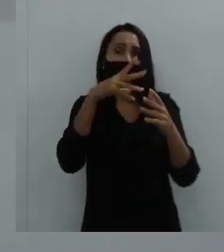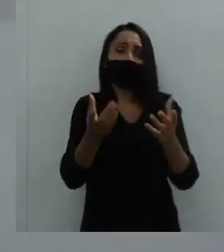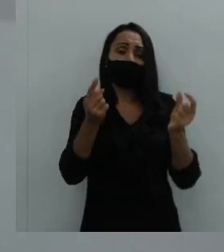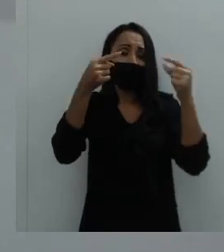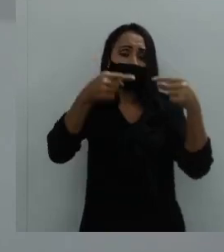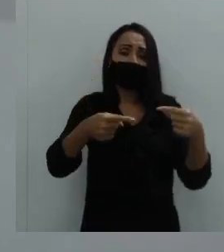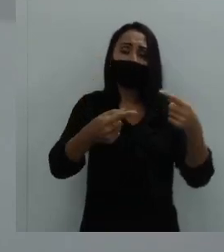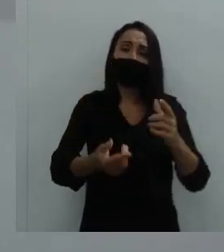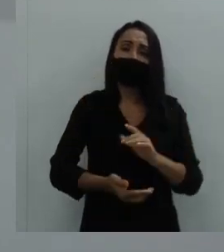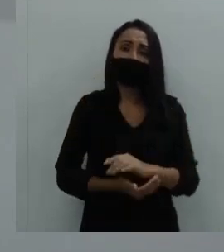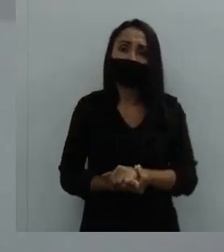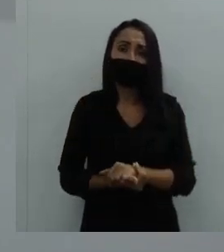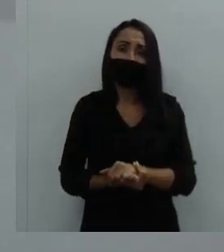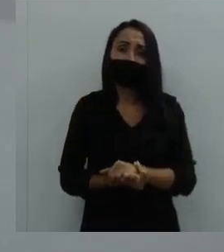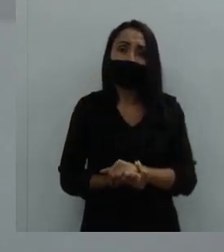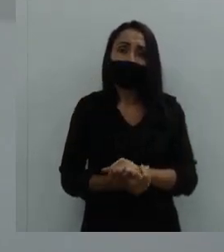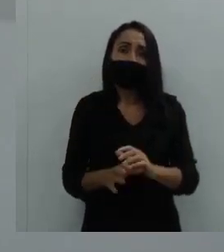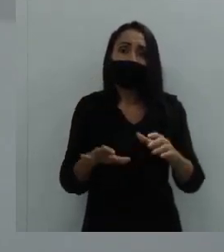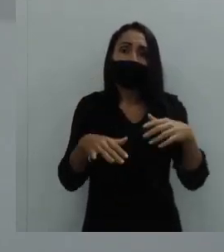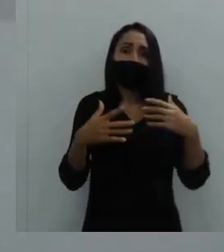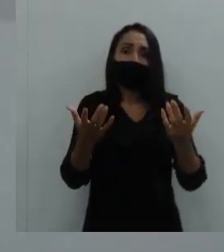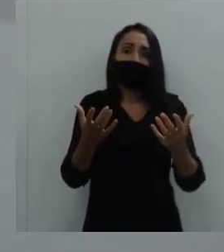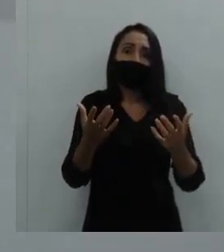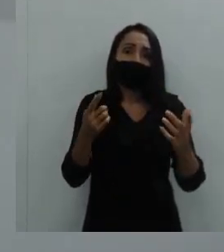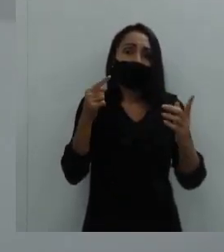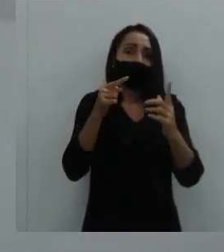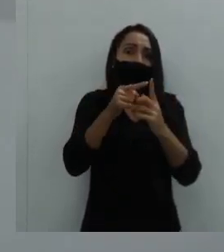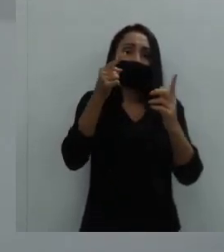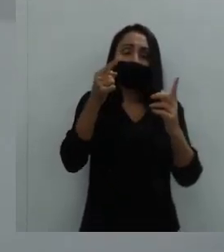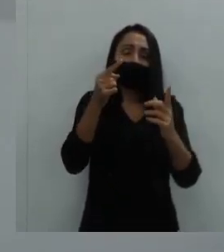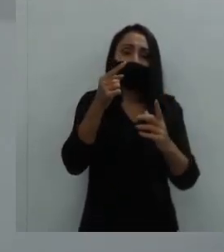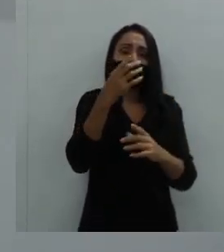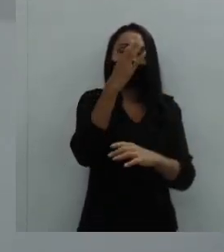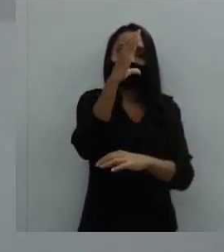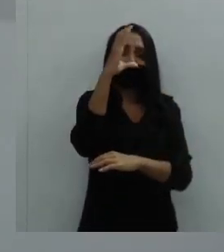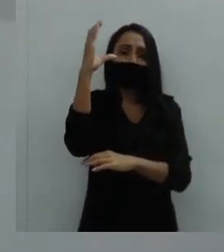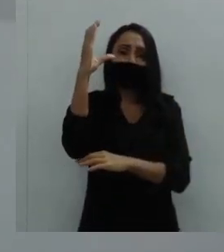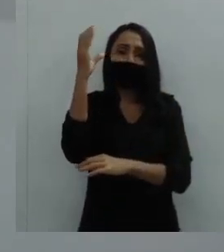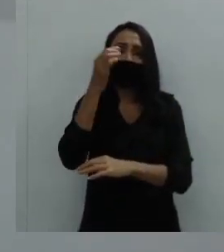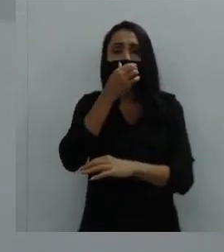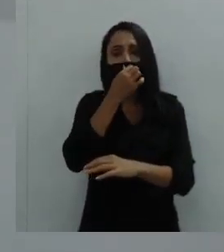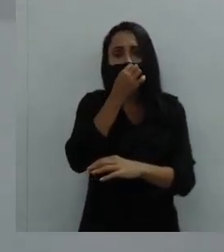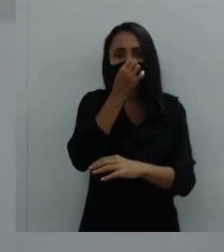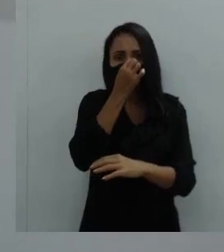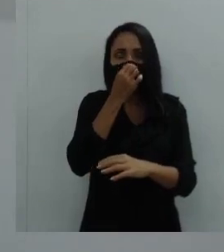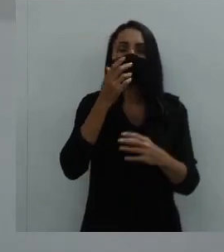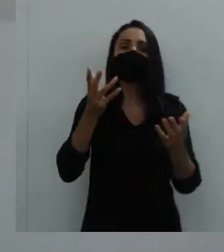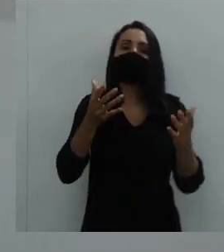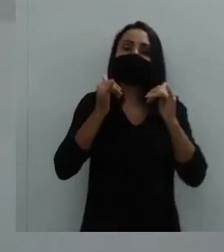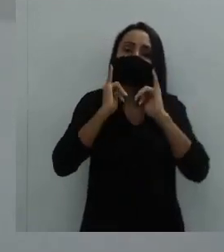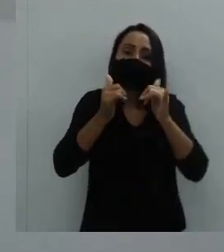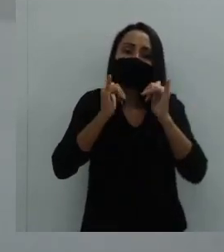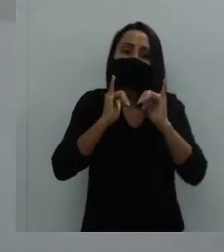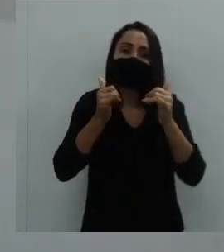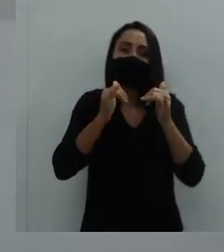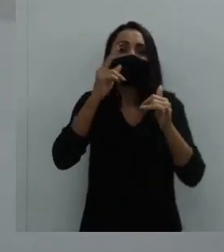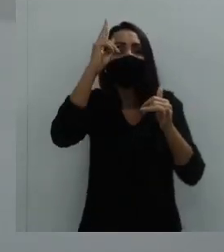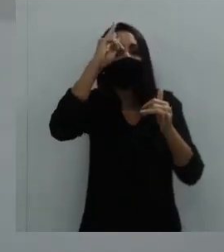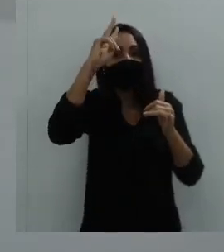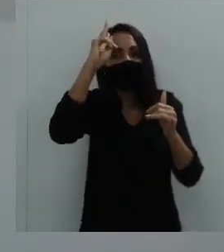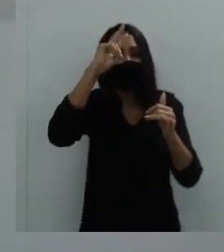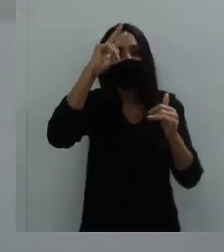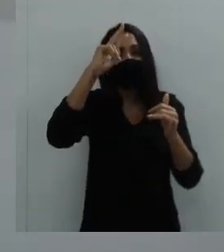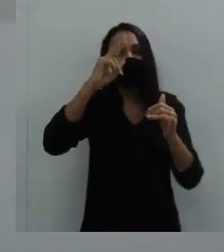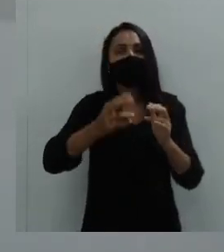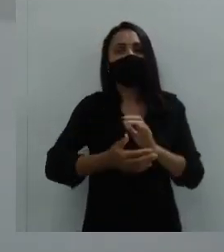conflito, qual é o clímax. Então lembra, narrar, o próprio nome diz, contar uma história, narrar, o